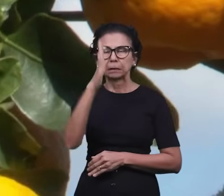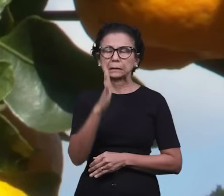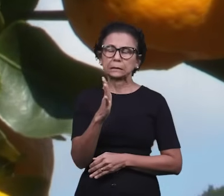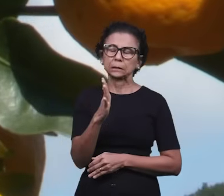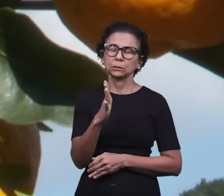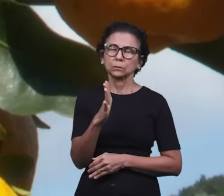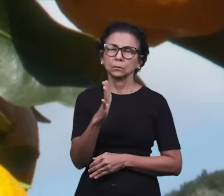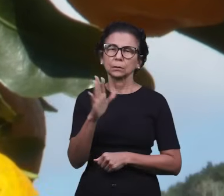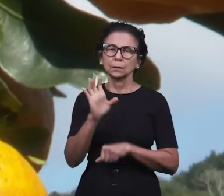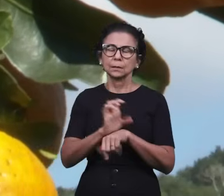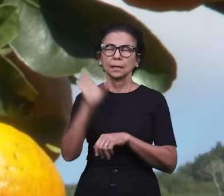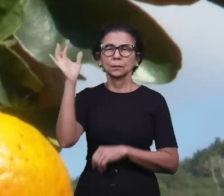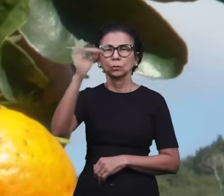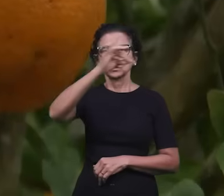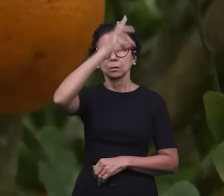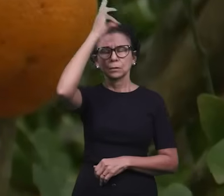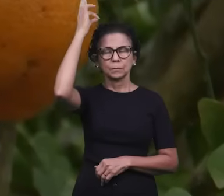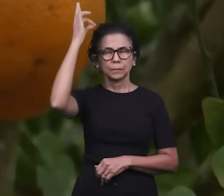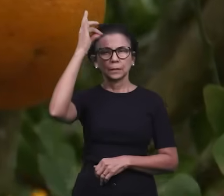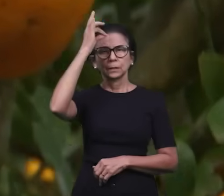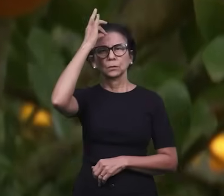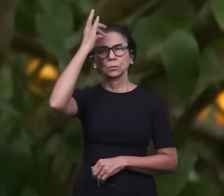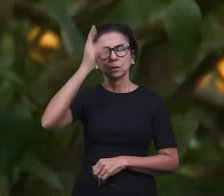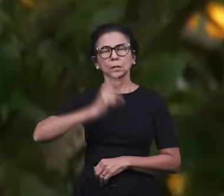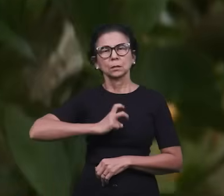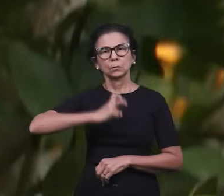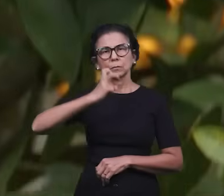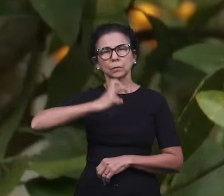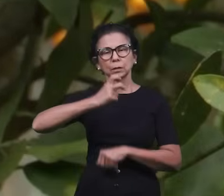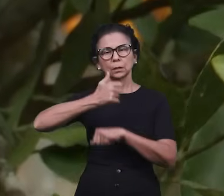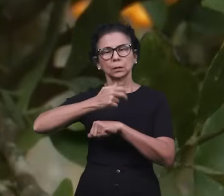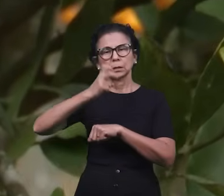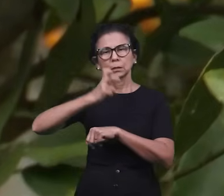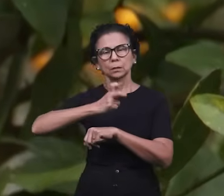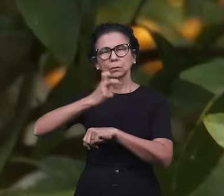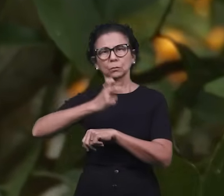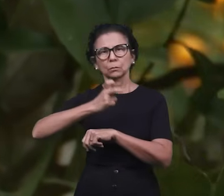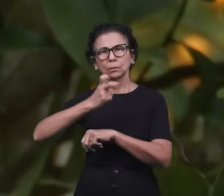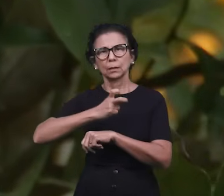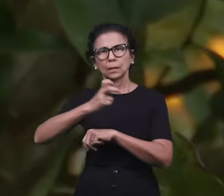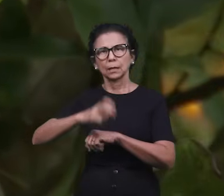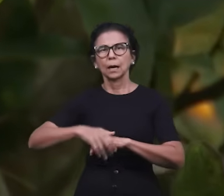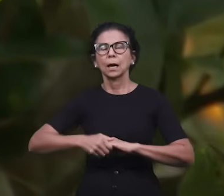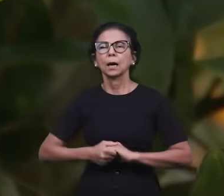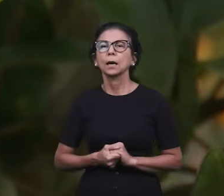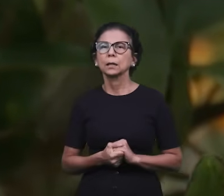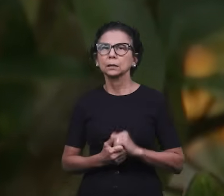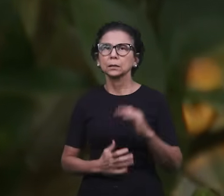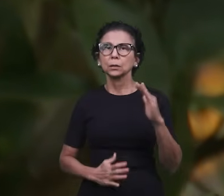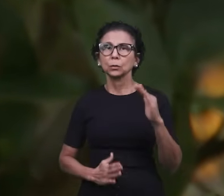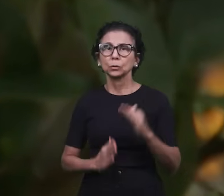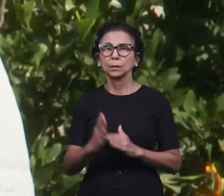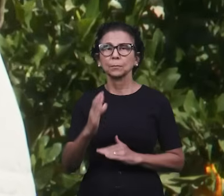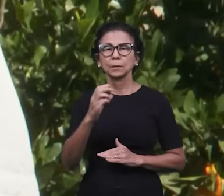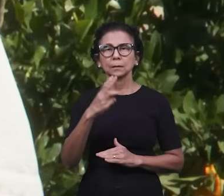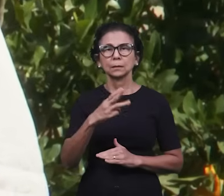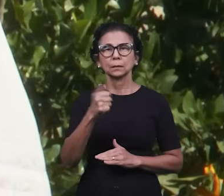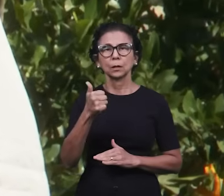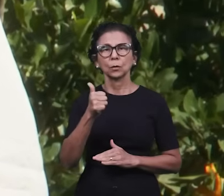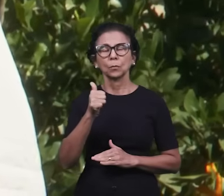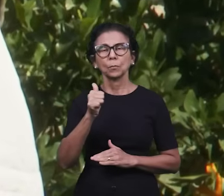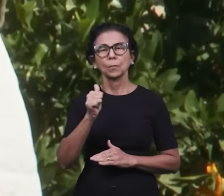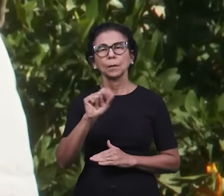proliferar. Ele causa lesões nas folhas e nos frutos, comprometendo a qualidade e o valor comercial da tangerina.